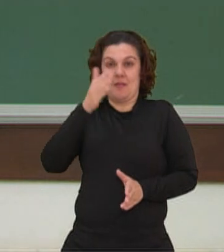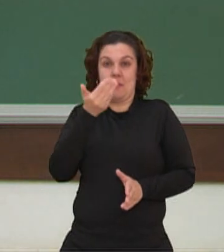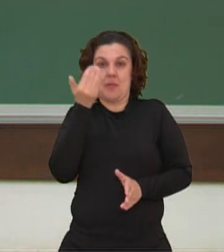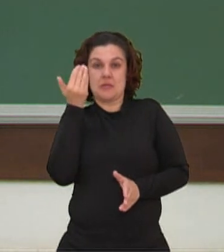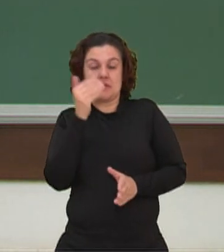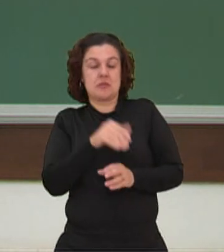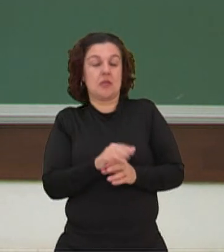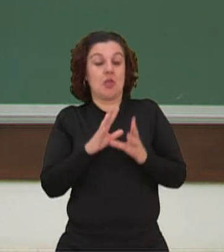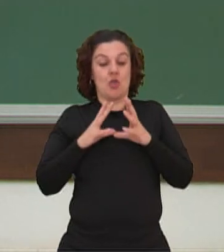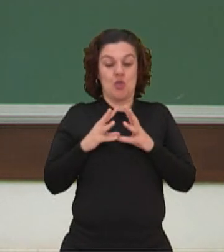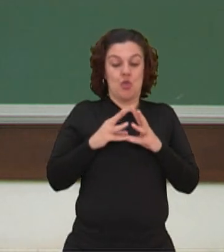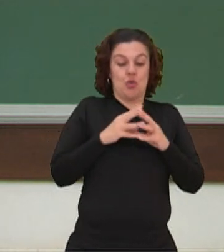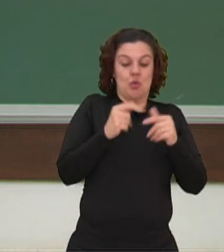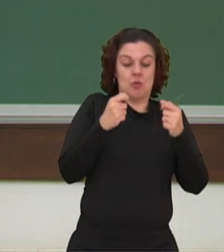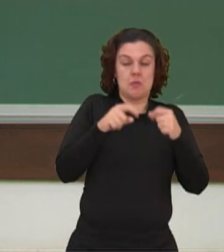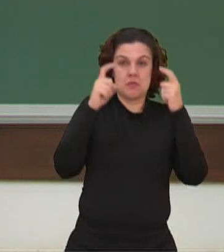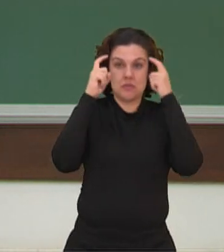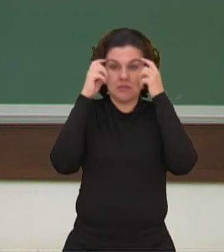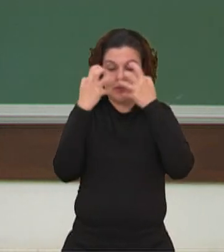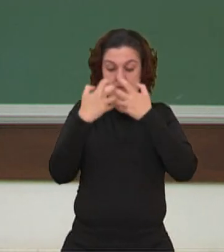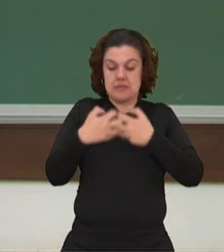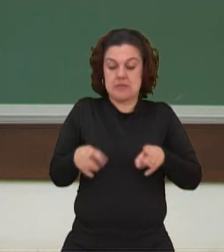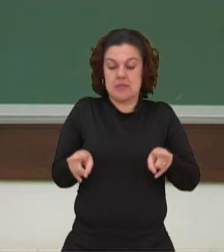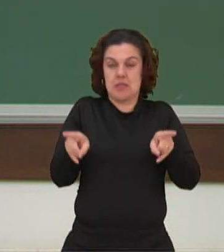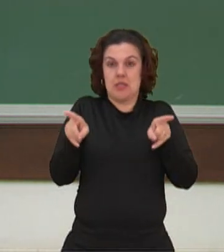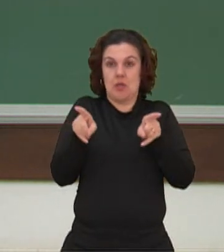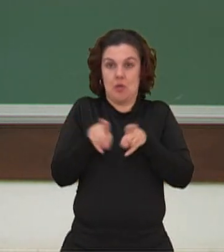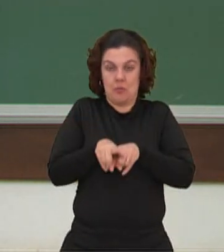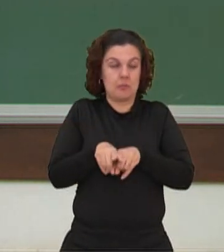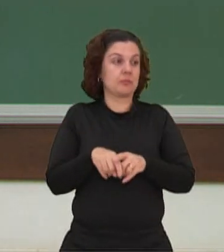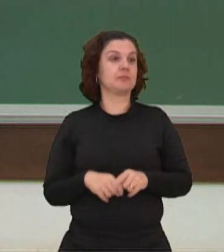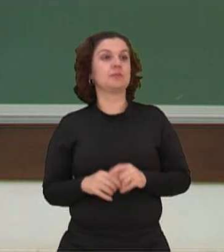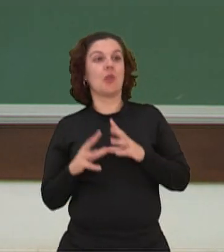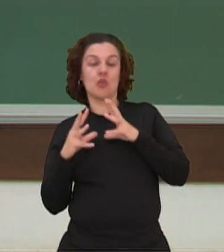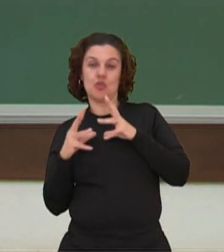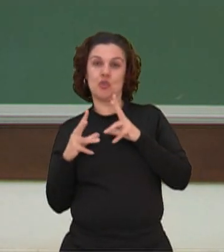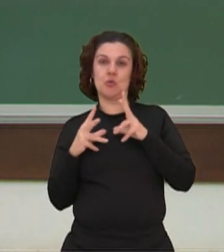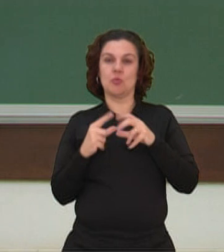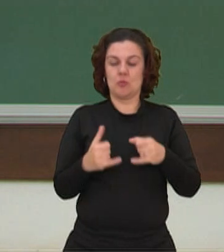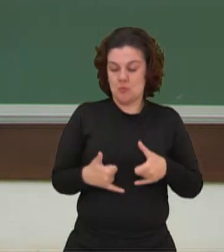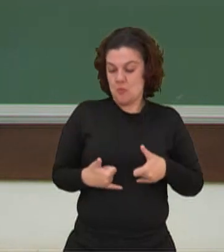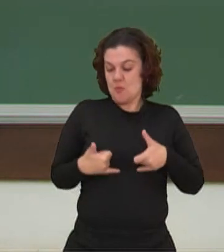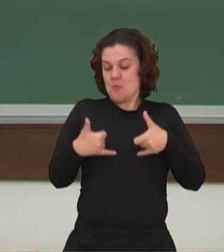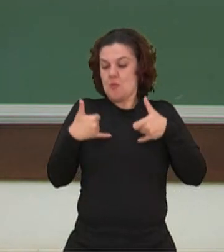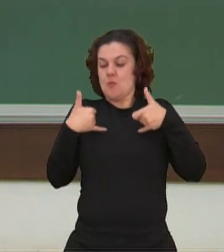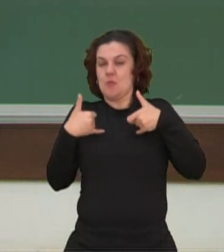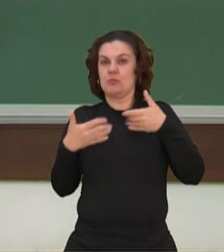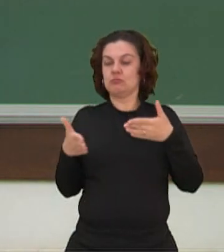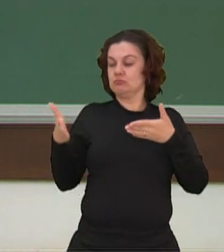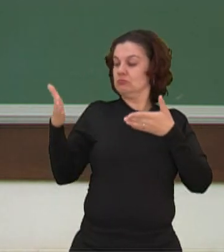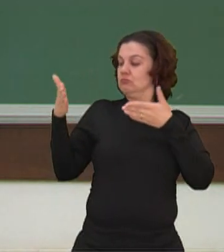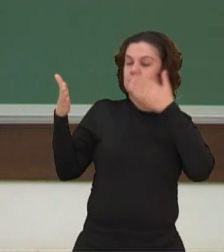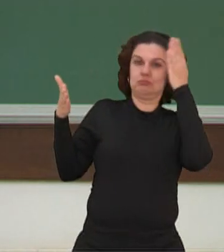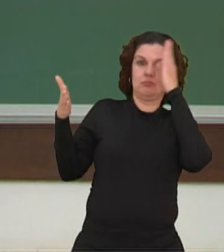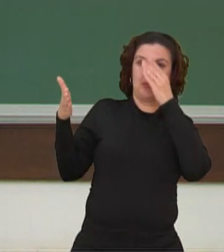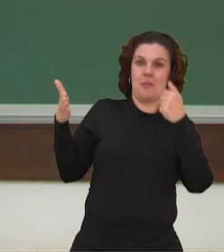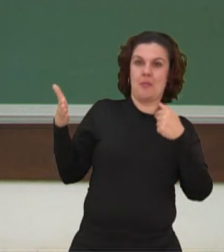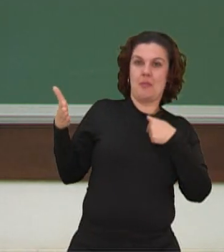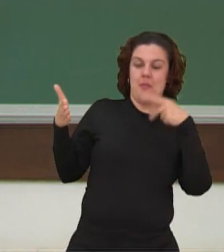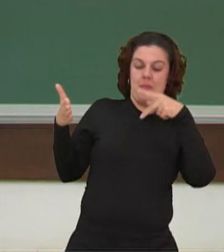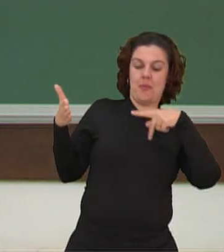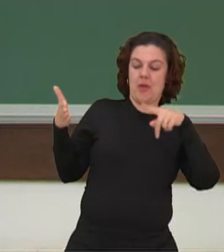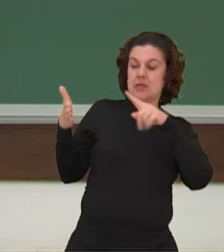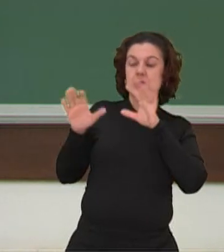Então é de que todos devem pensar de uma mesma maneira, todos devem ter orgulho dos símbolos nacionais. Não